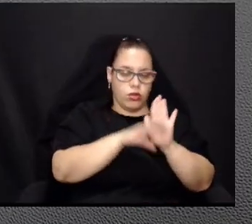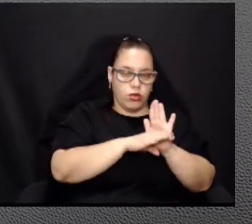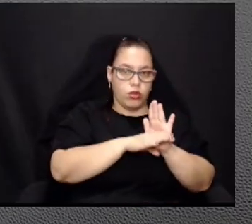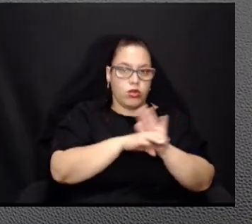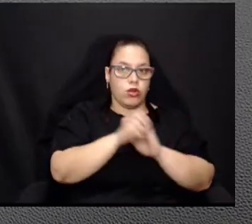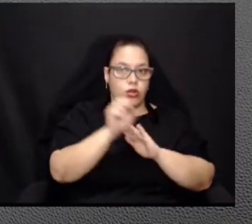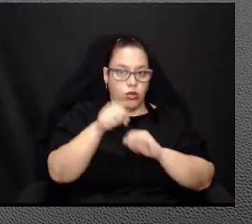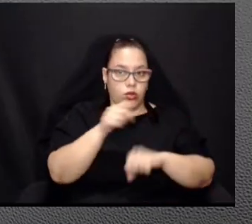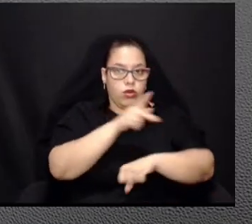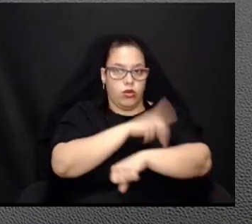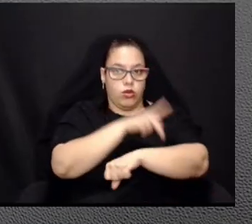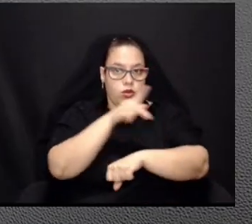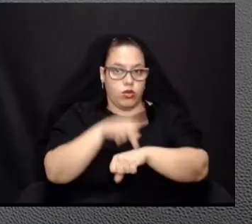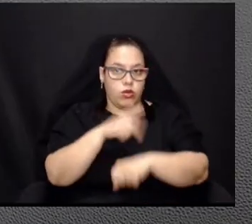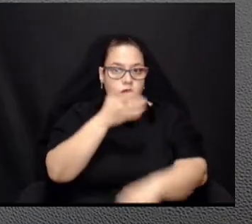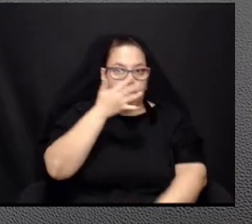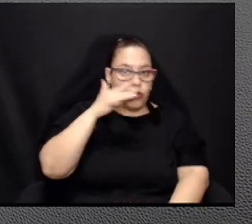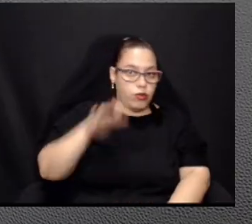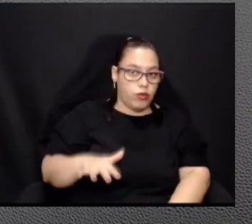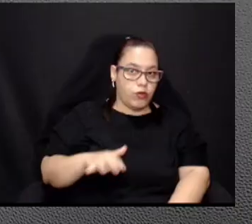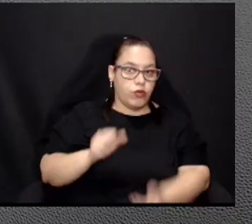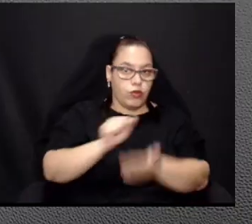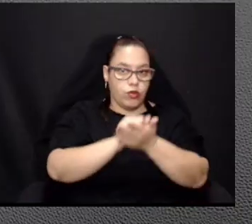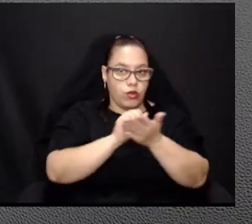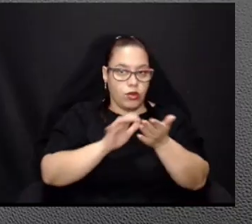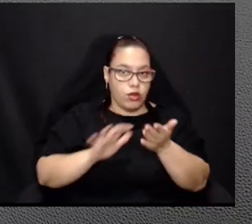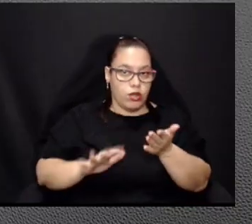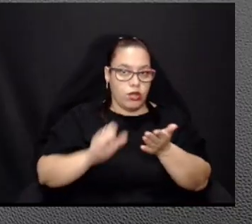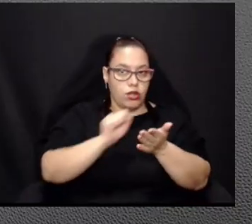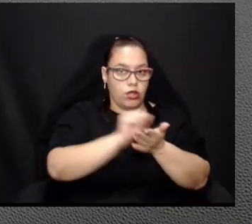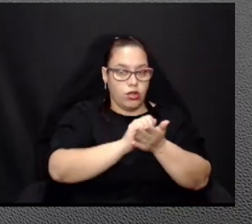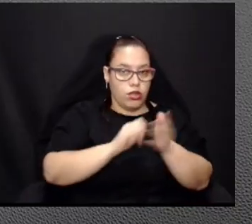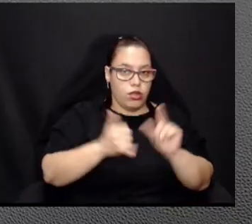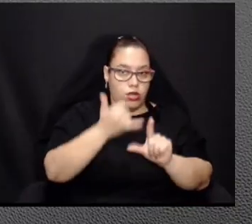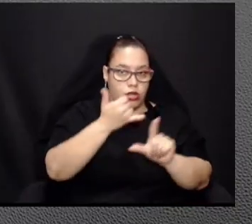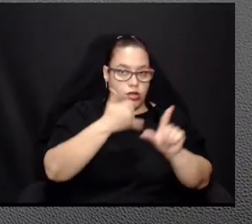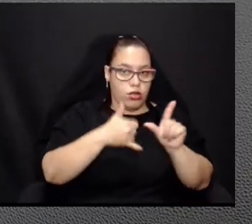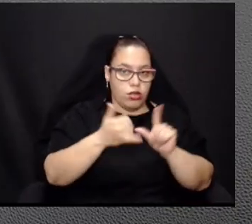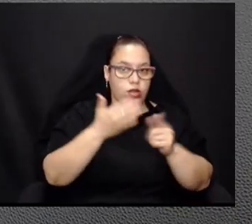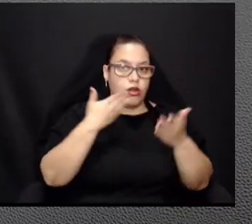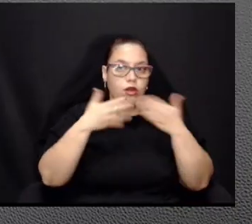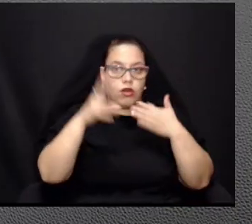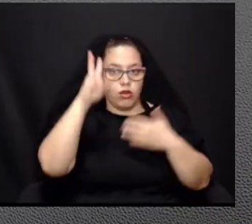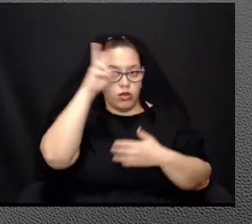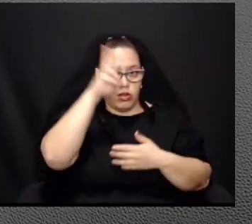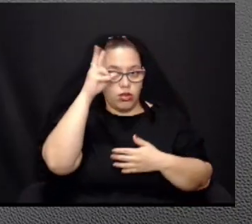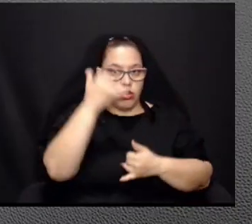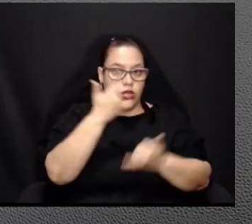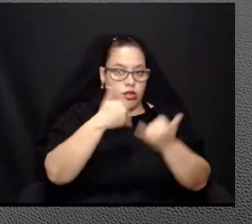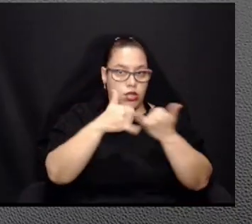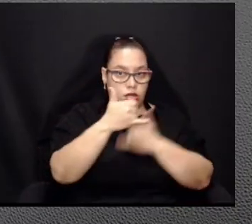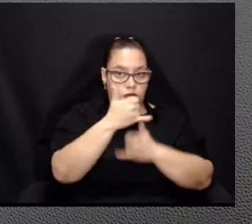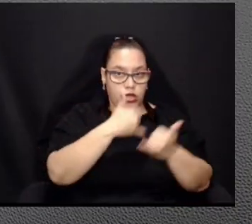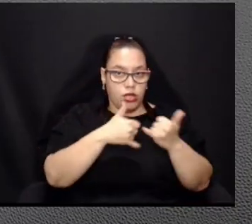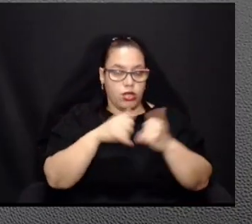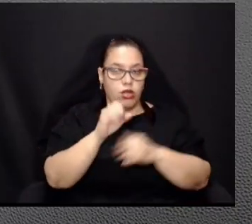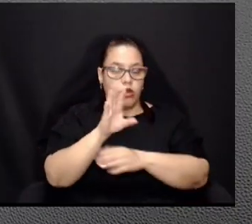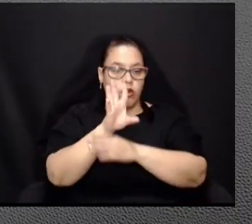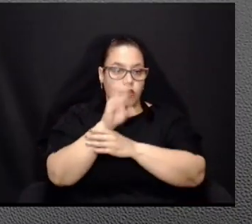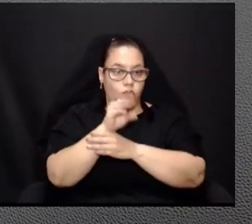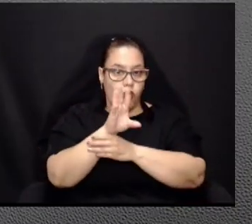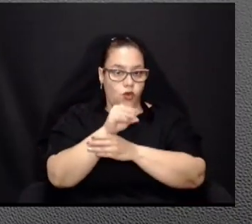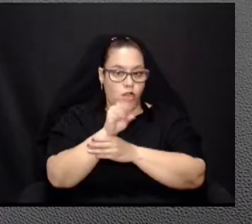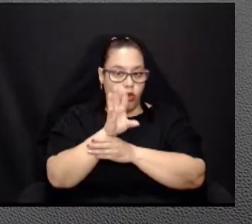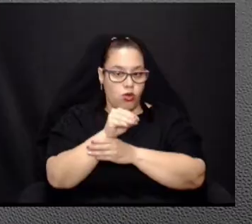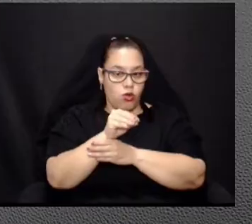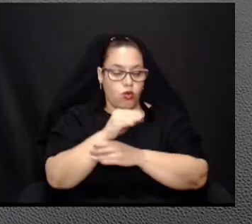os pequenininhos são atividades mais lúdicas, então contação de história, brincadeiras, fantoches, e conforme vai aumentando